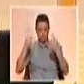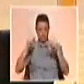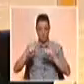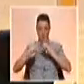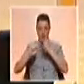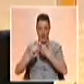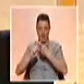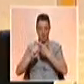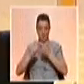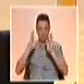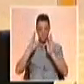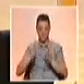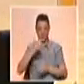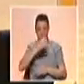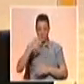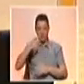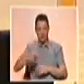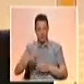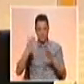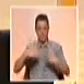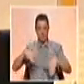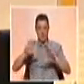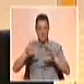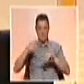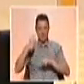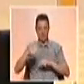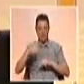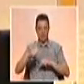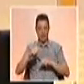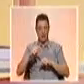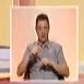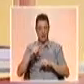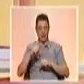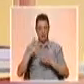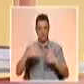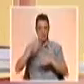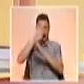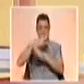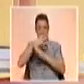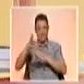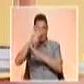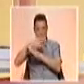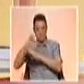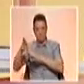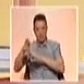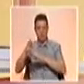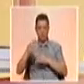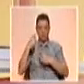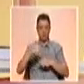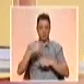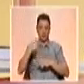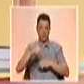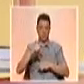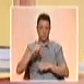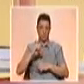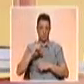em atraso, deviam ter estado publicados em 2009. Mas está-se a iniciar... Então, mas um pouco do contexto disso. Esses planos são necessários? Sim. Tínhamos que os ter, não é?